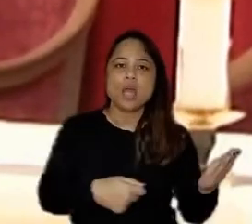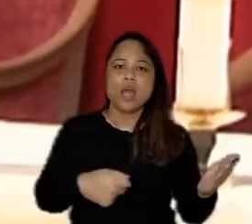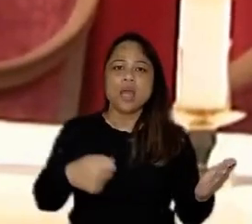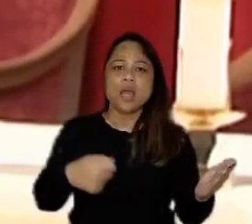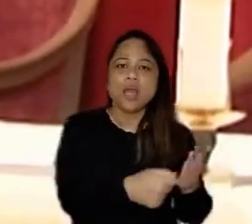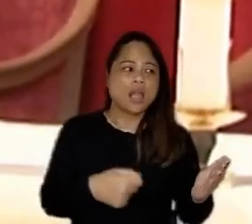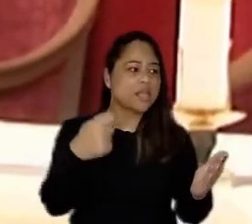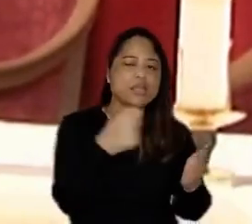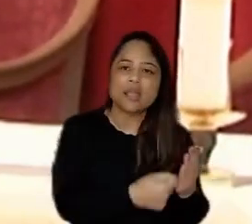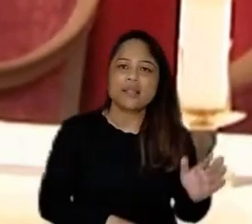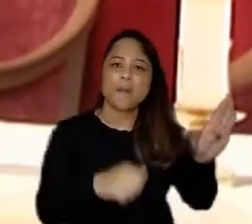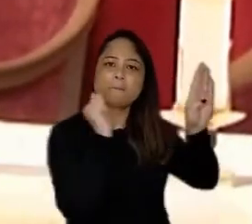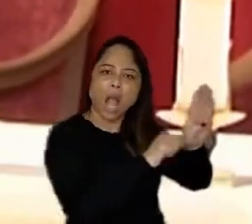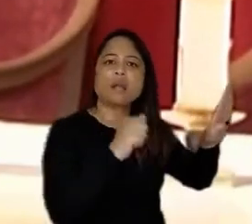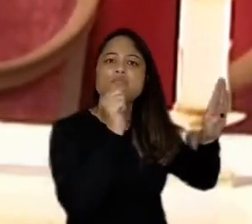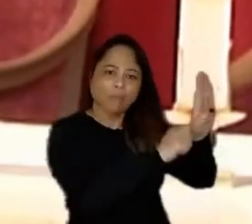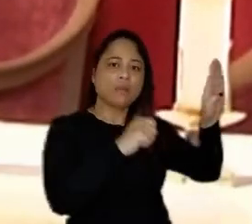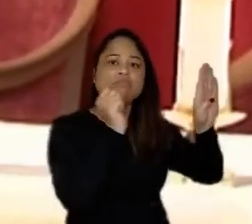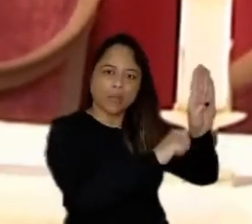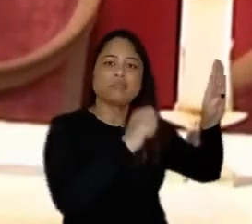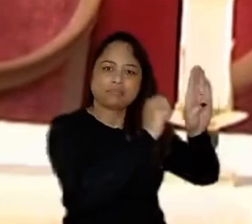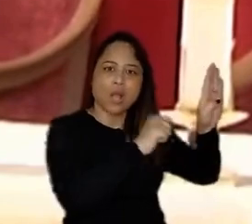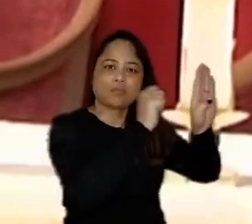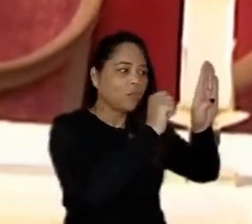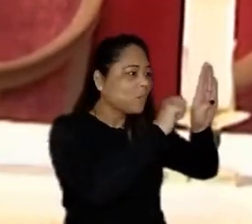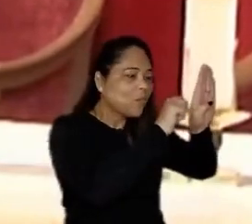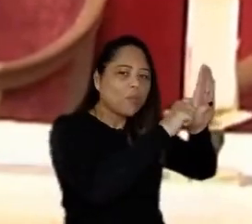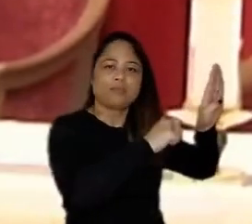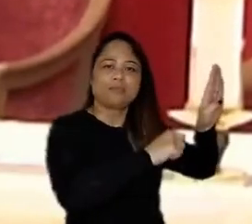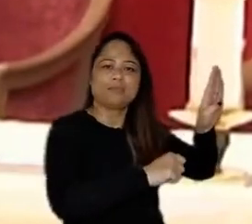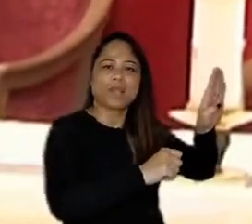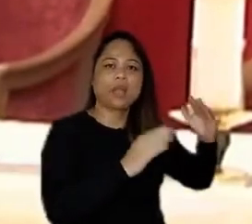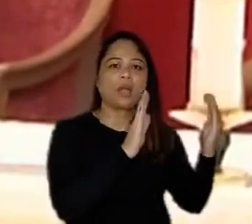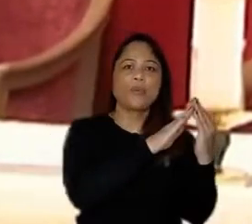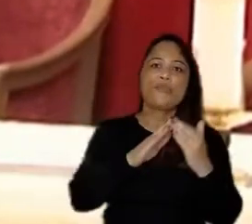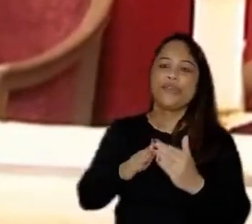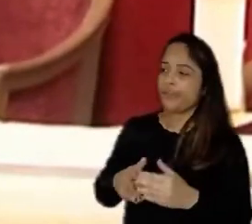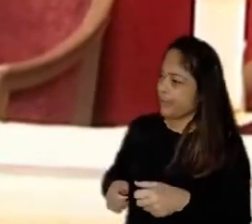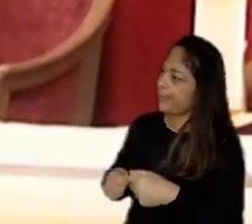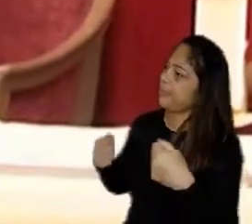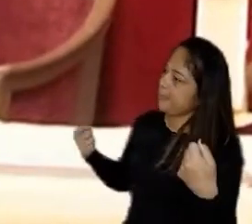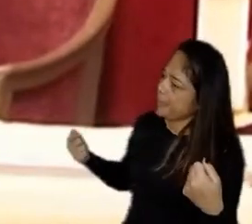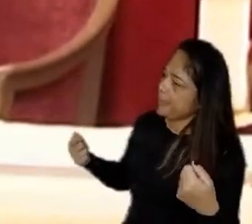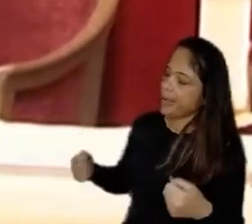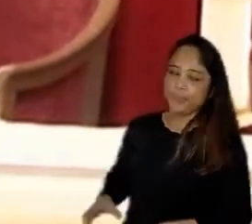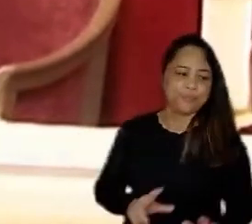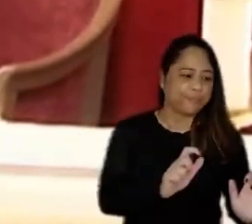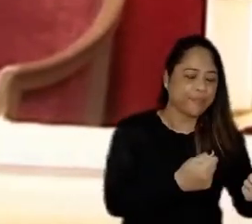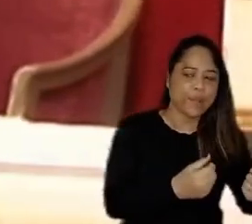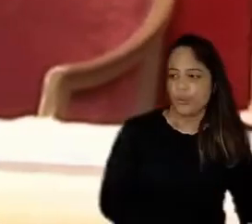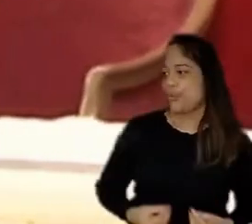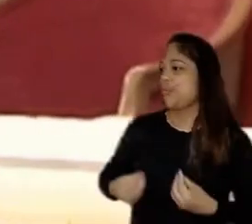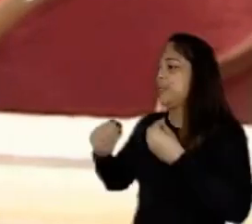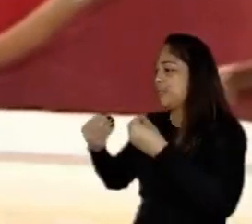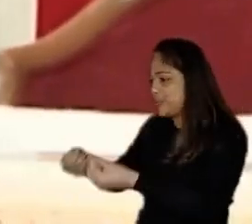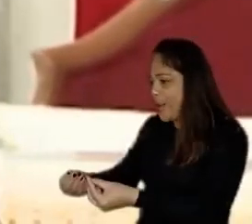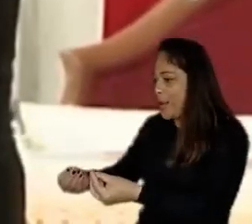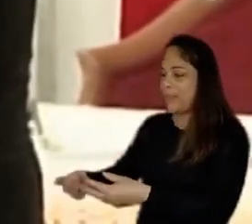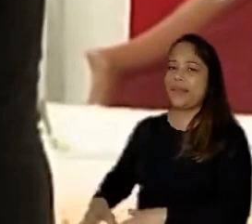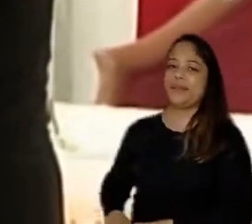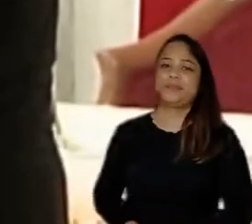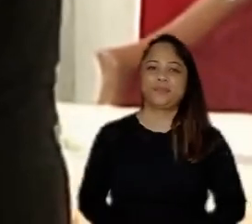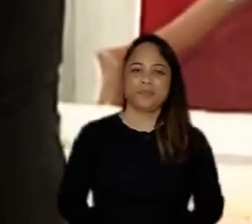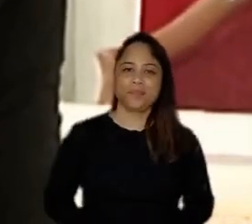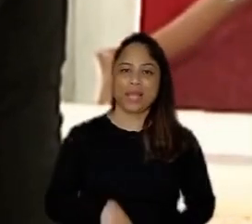insiste, até o vizinho sair lá fora de pijama para te emprestar o pão para você dar para a sua visita.